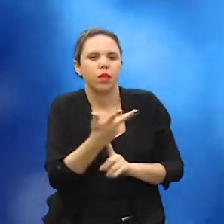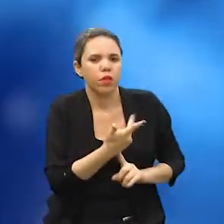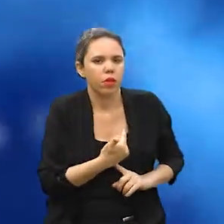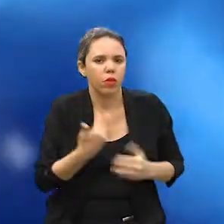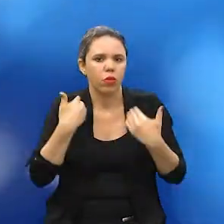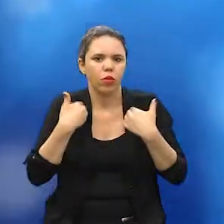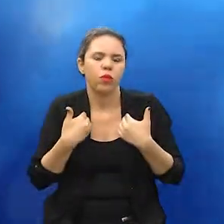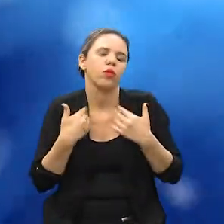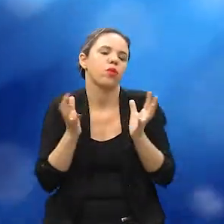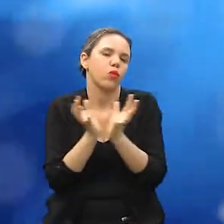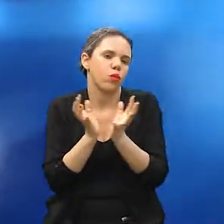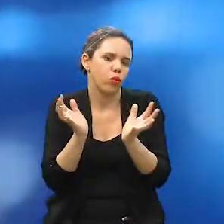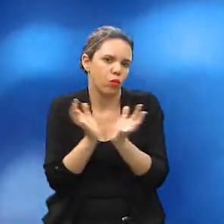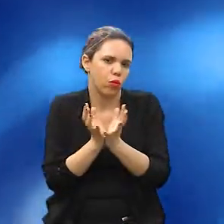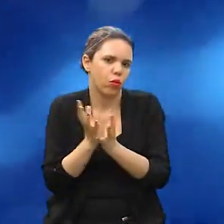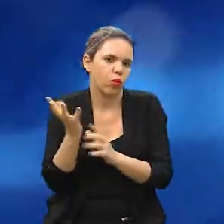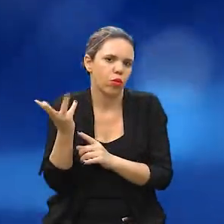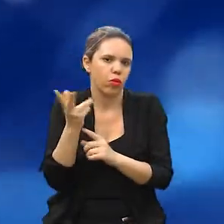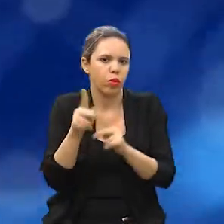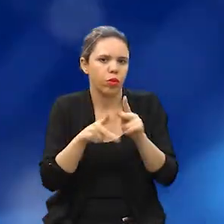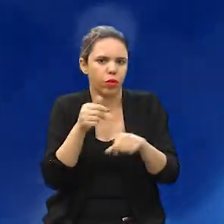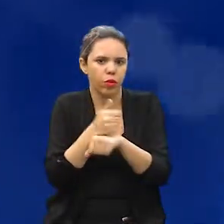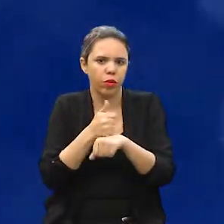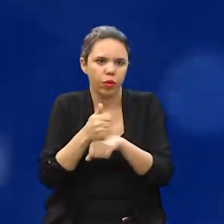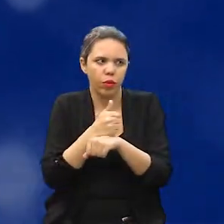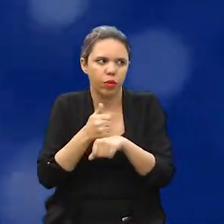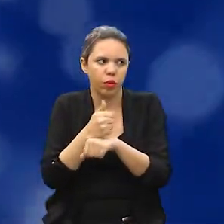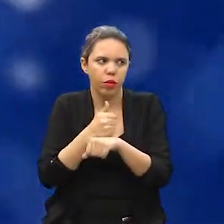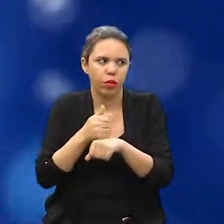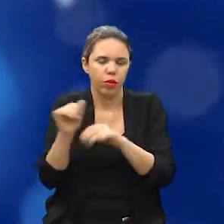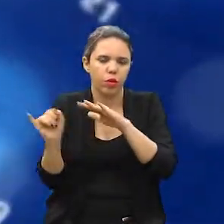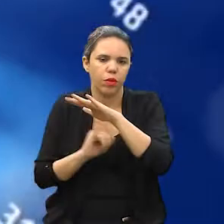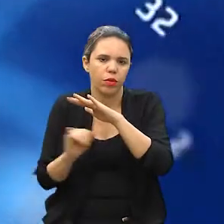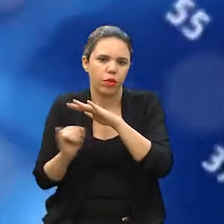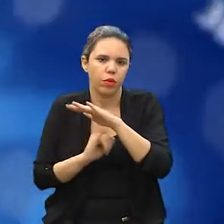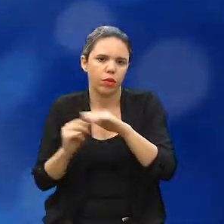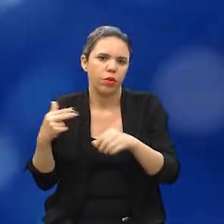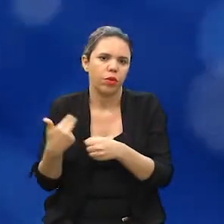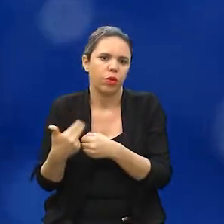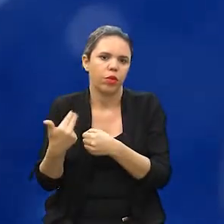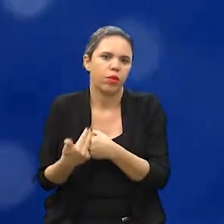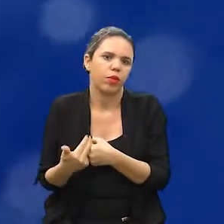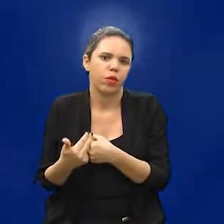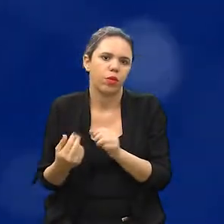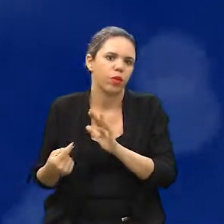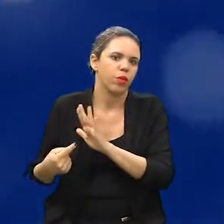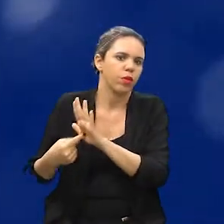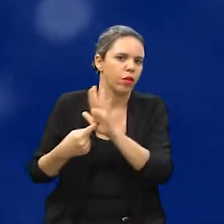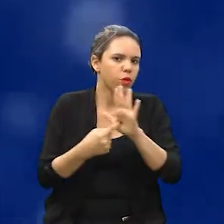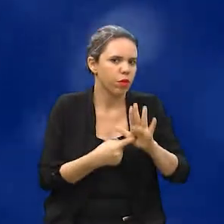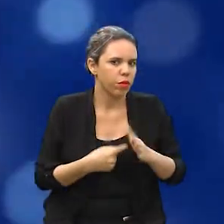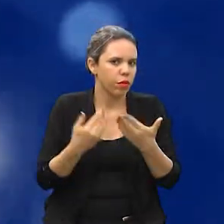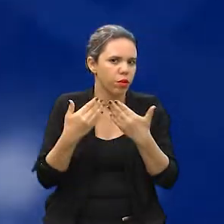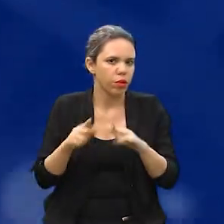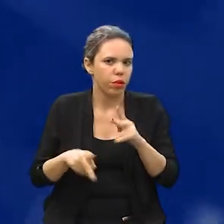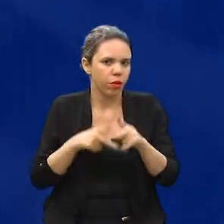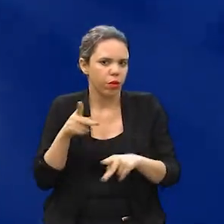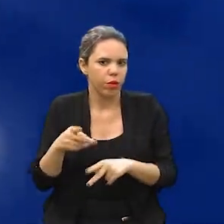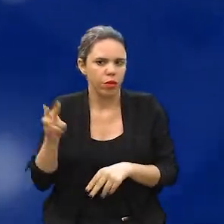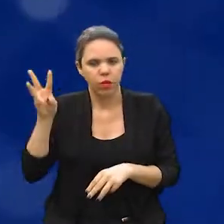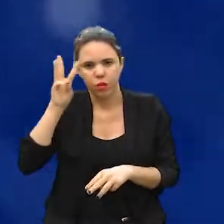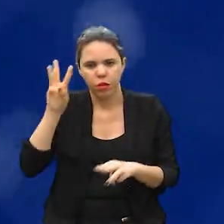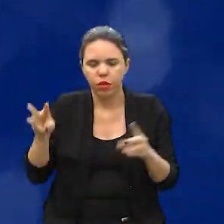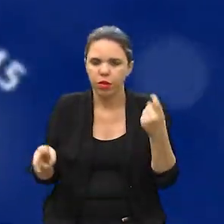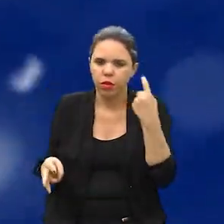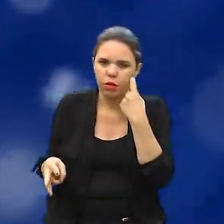corpo docente do Departamento de Artes Plásticas do Instituto de Artes da Unicamp. A mostra está aberta ao público de